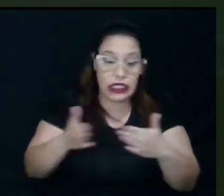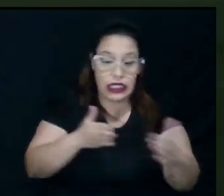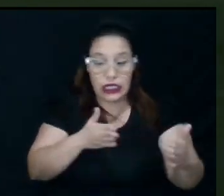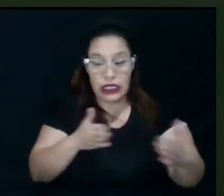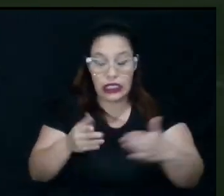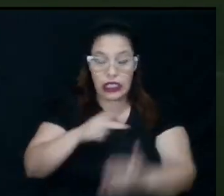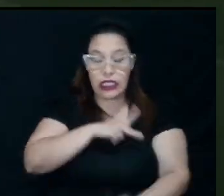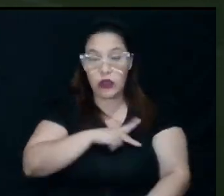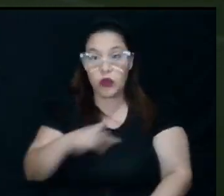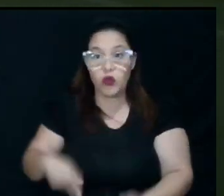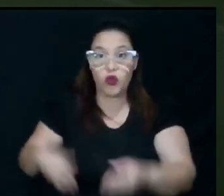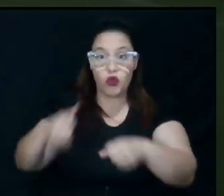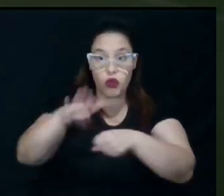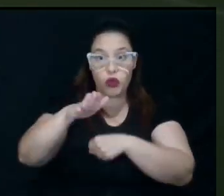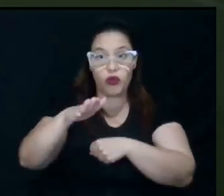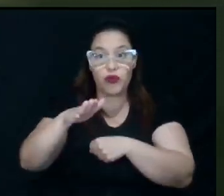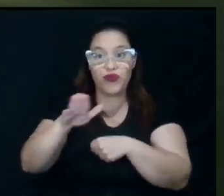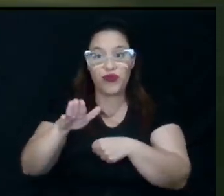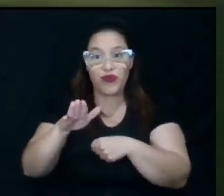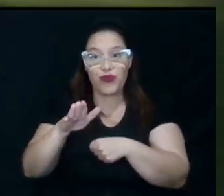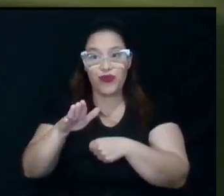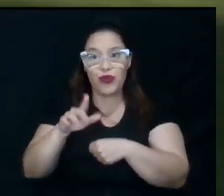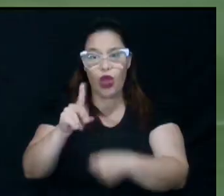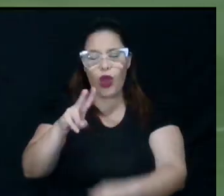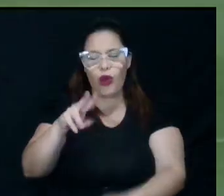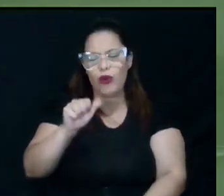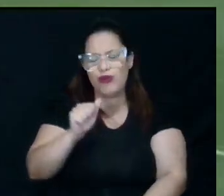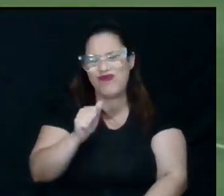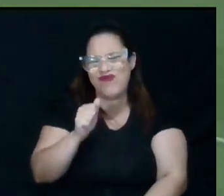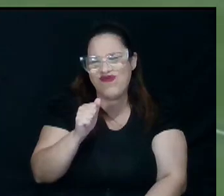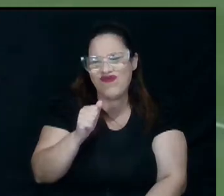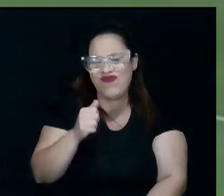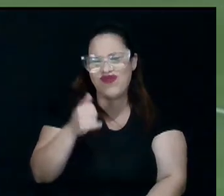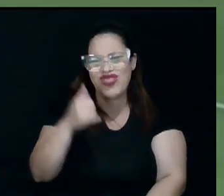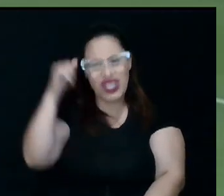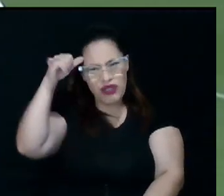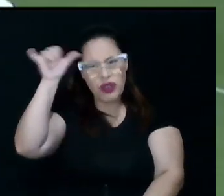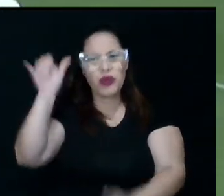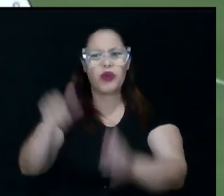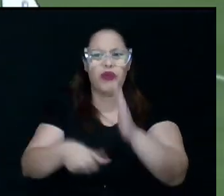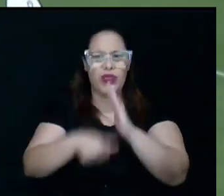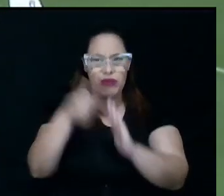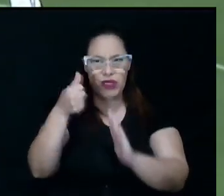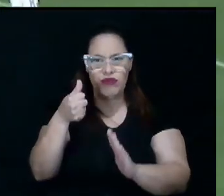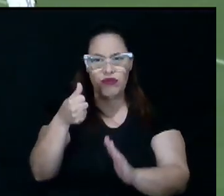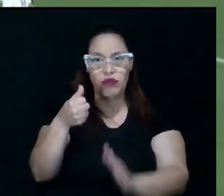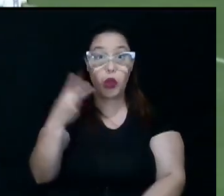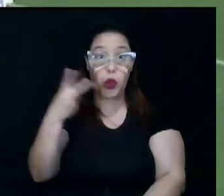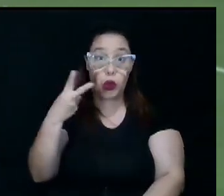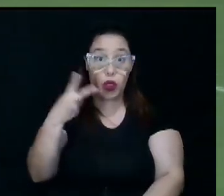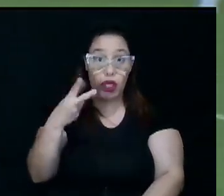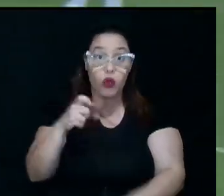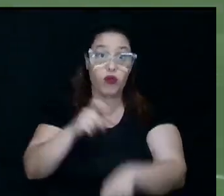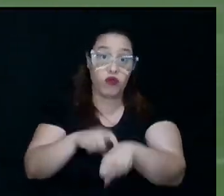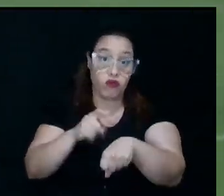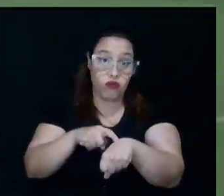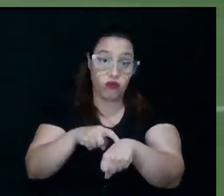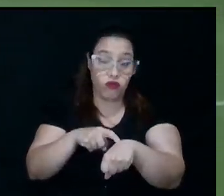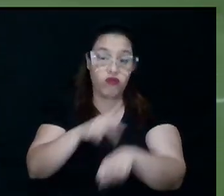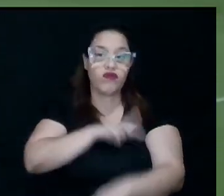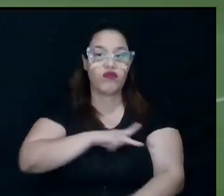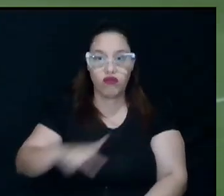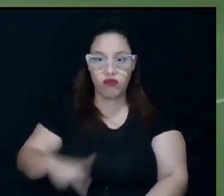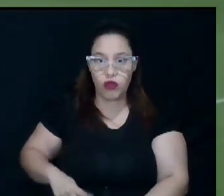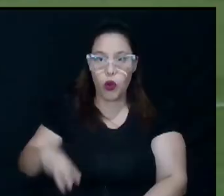chutou cruzado e Luan com os pés evitou o primeiro. No segundo tempo, a Ponte tentou com Matheus Regis, mais